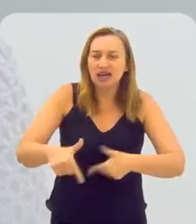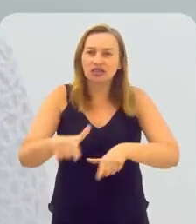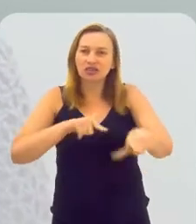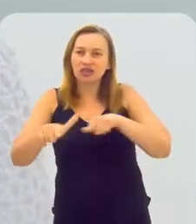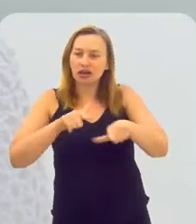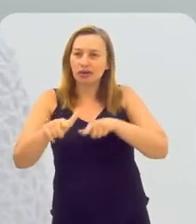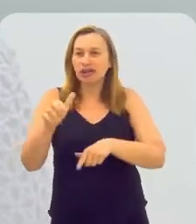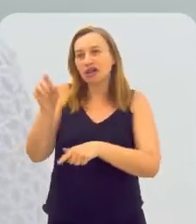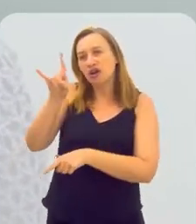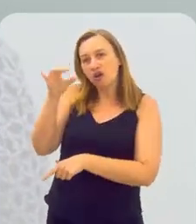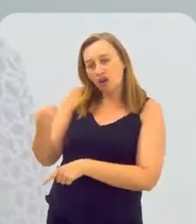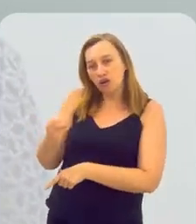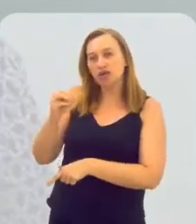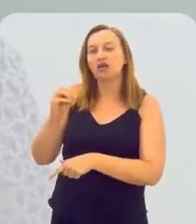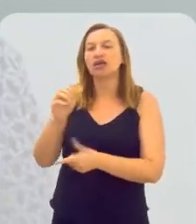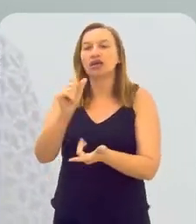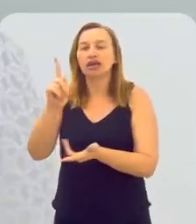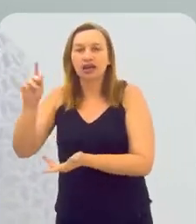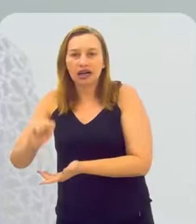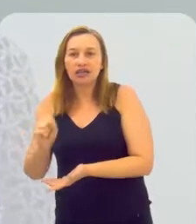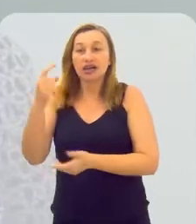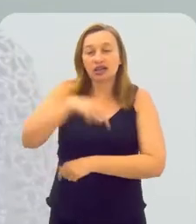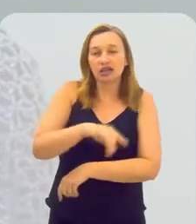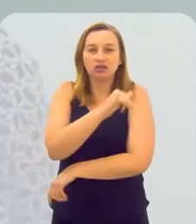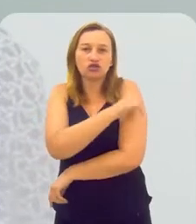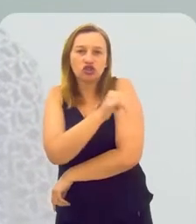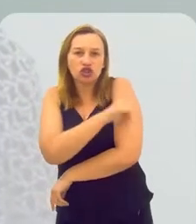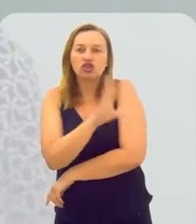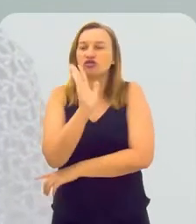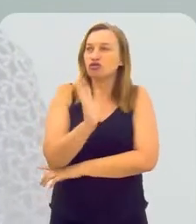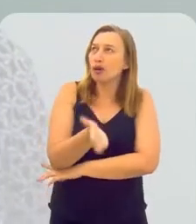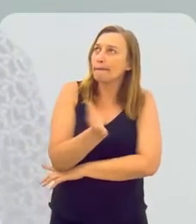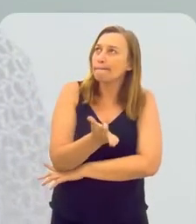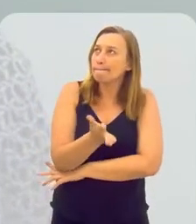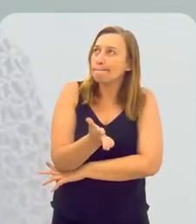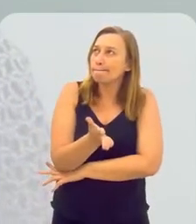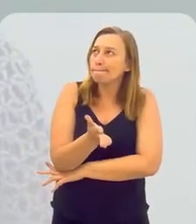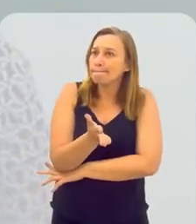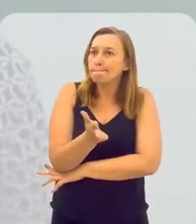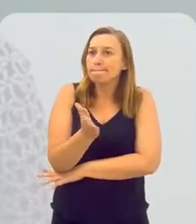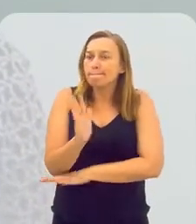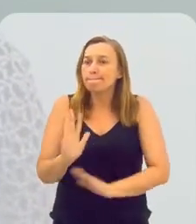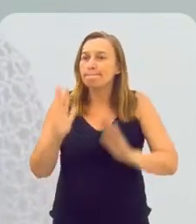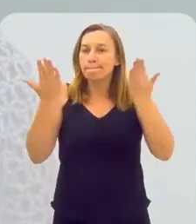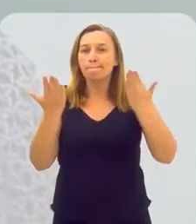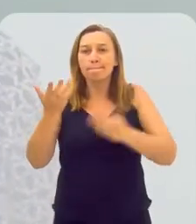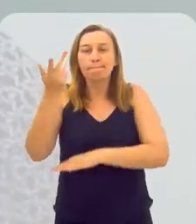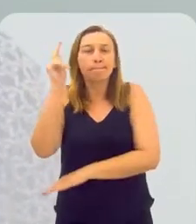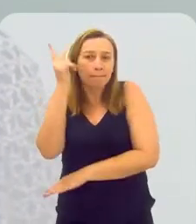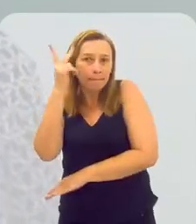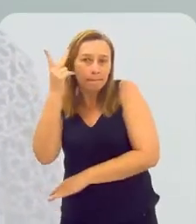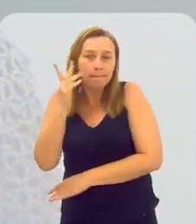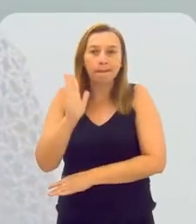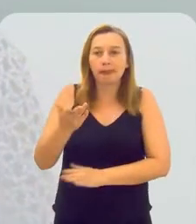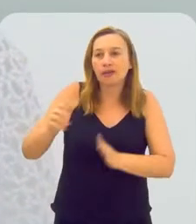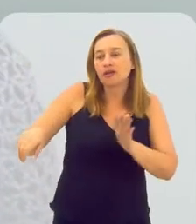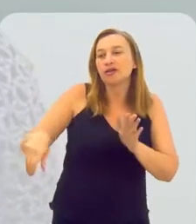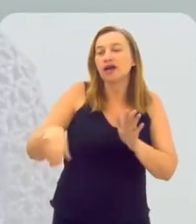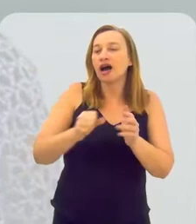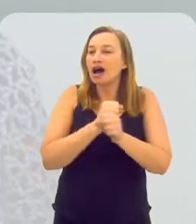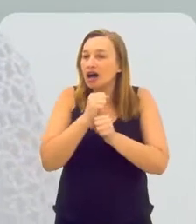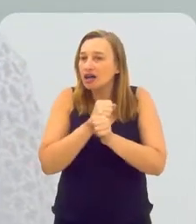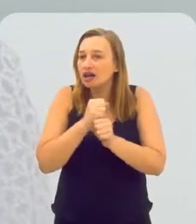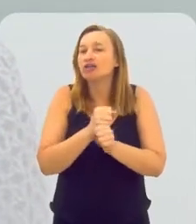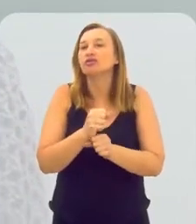e age e trabalha nesse setor de óleo e gás aqui no Rio de Janeiro, né? Já é um evento histórico aí que já está no